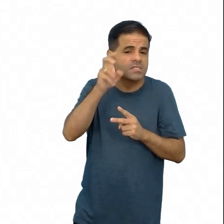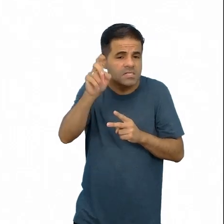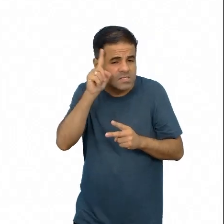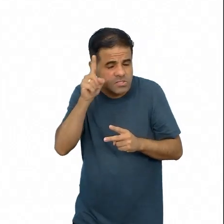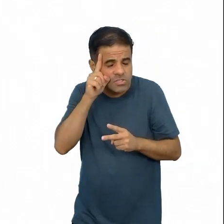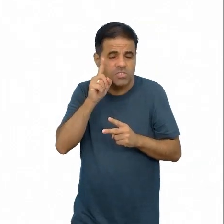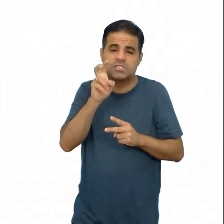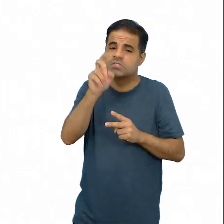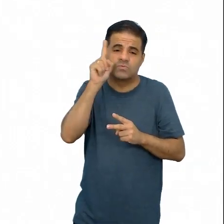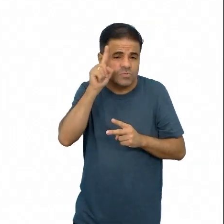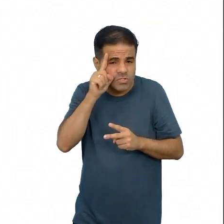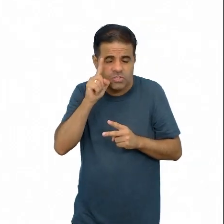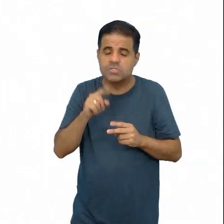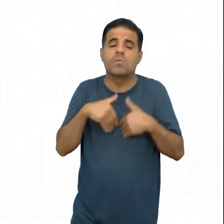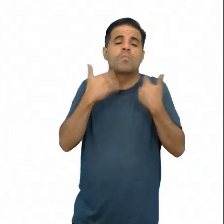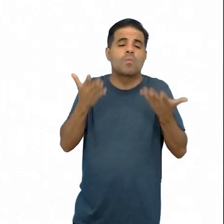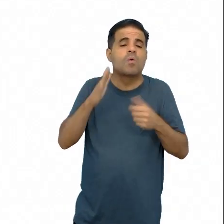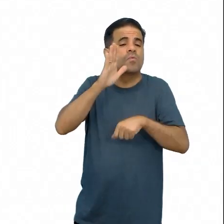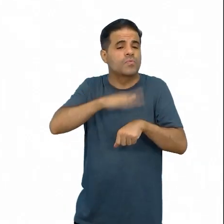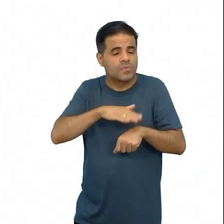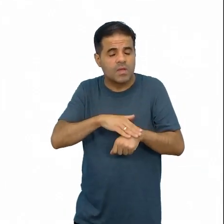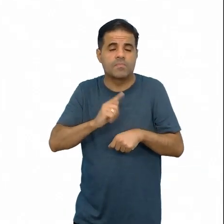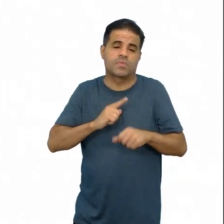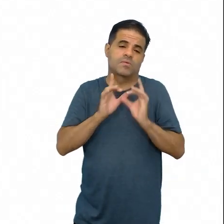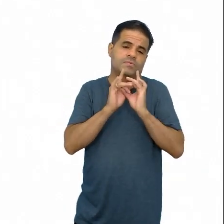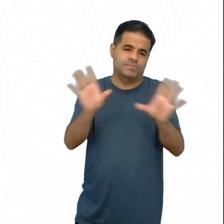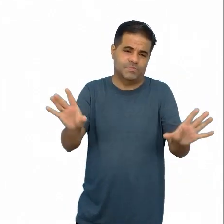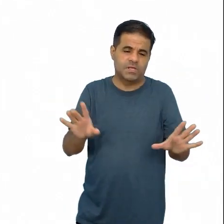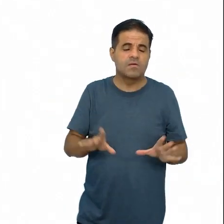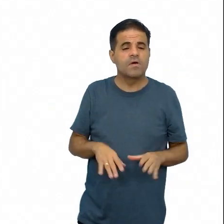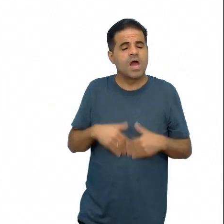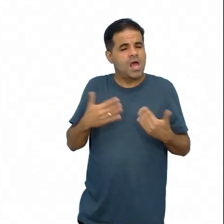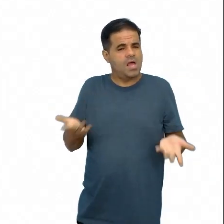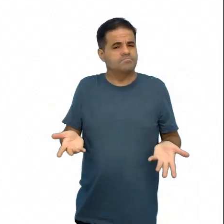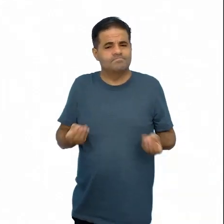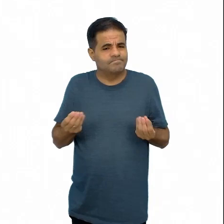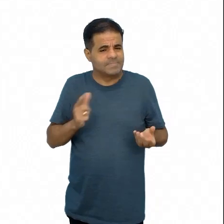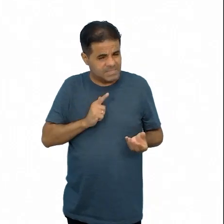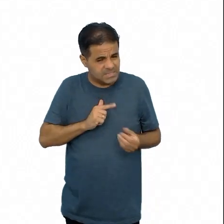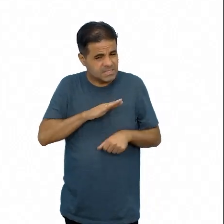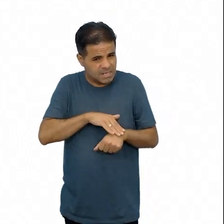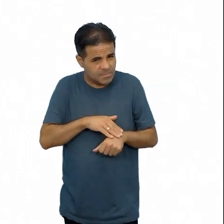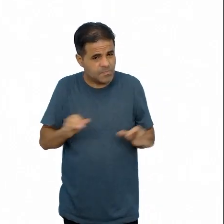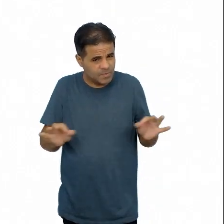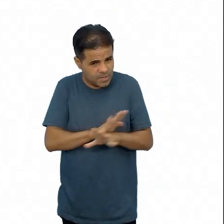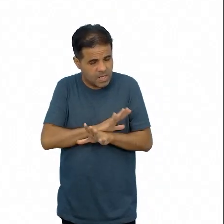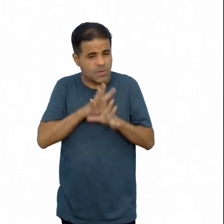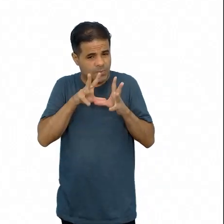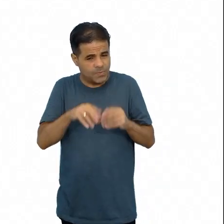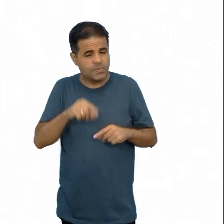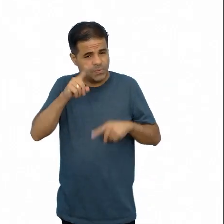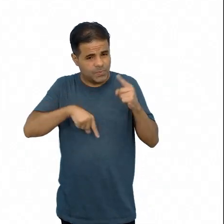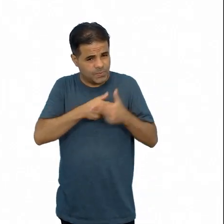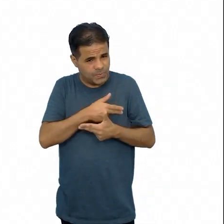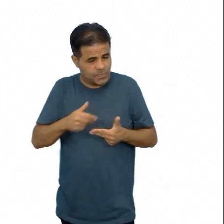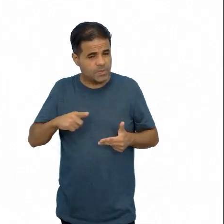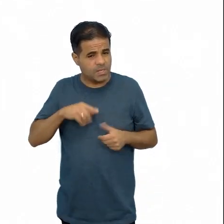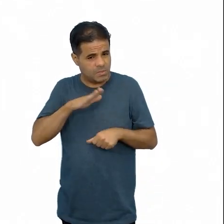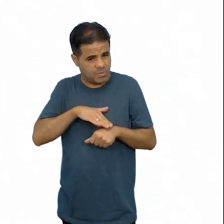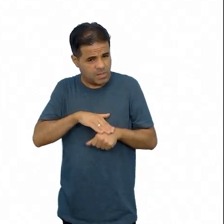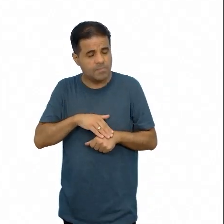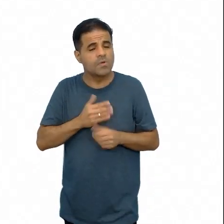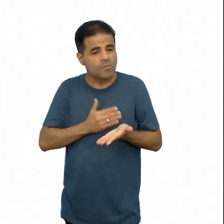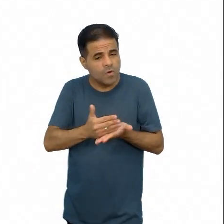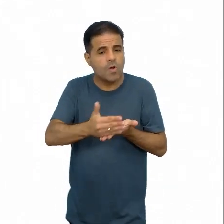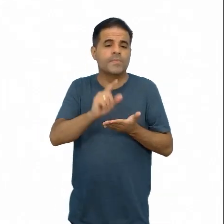dias, 5 dias. Então, qual que é o tempo que eu tenho disponível? Feito isso, sabendo todos os recursos que eu tenho, o meu tempo, eu